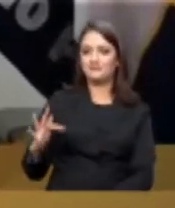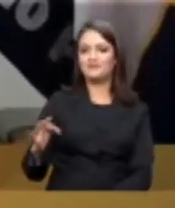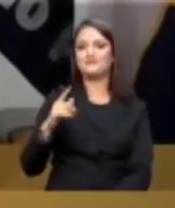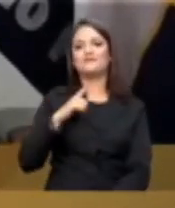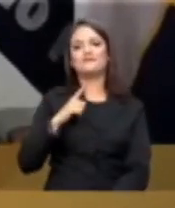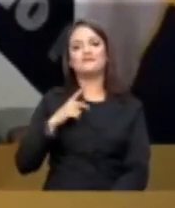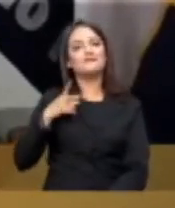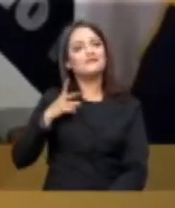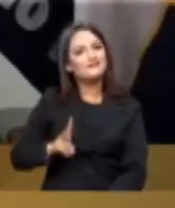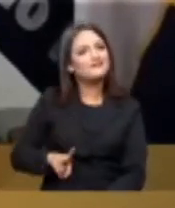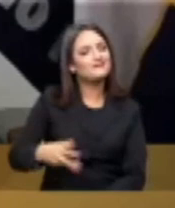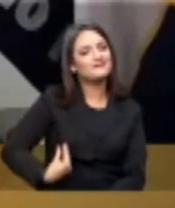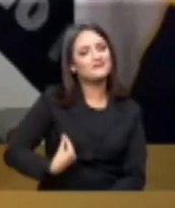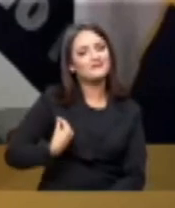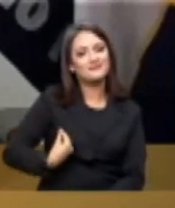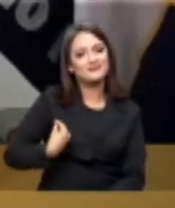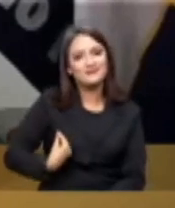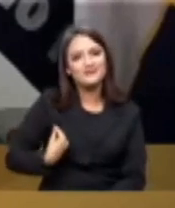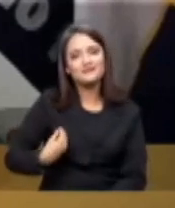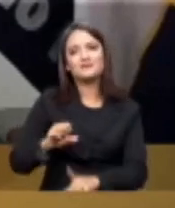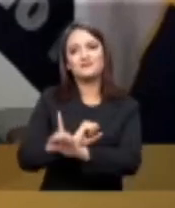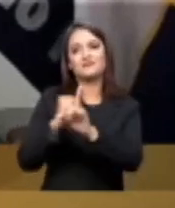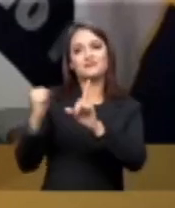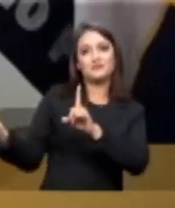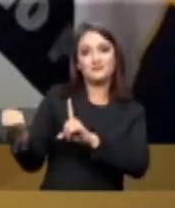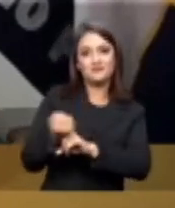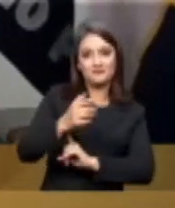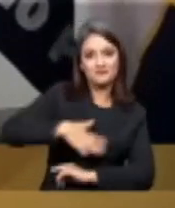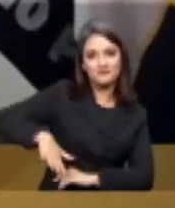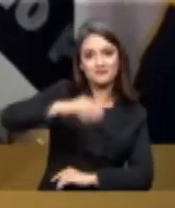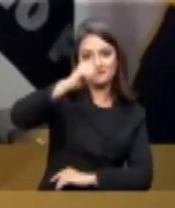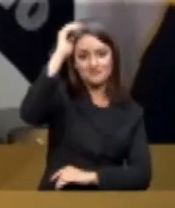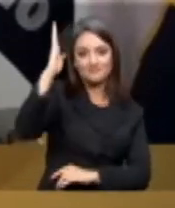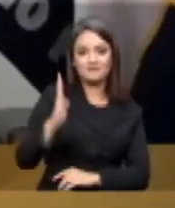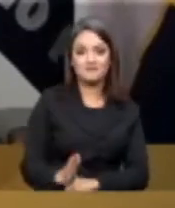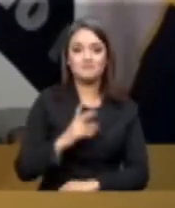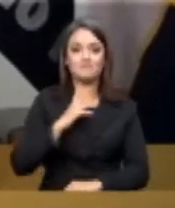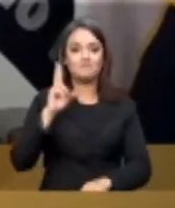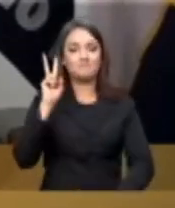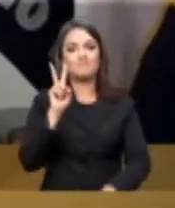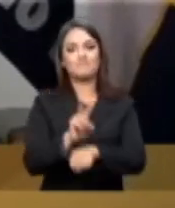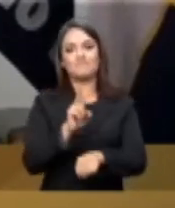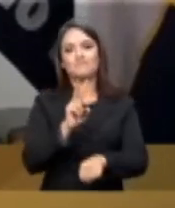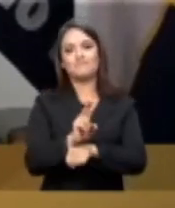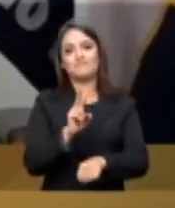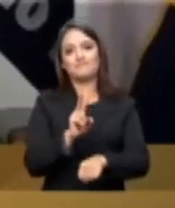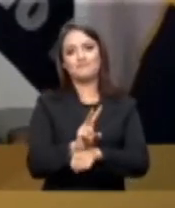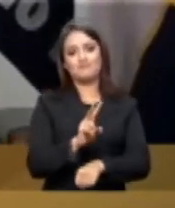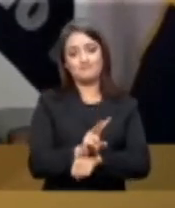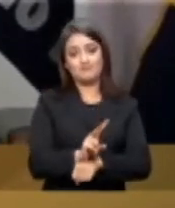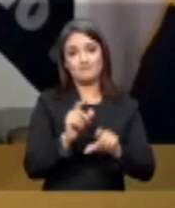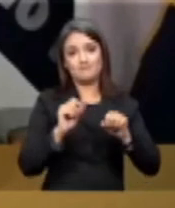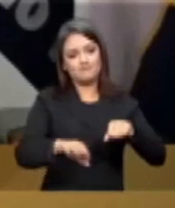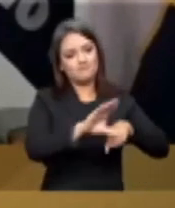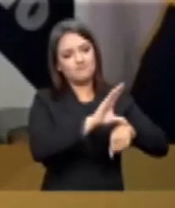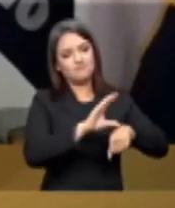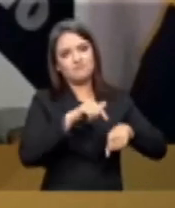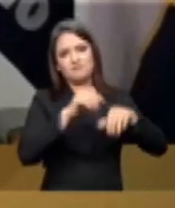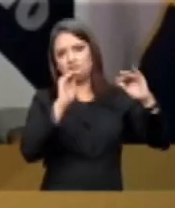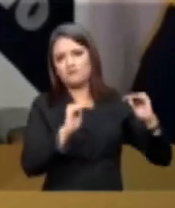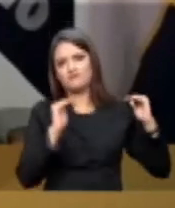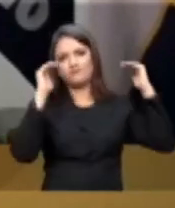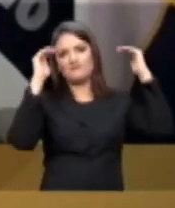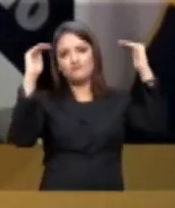presente no cotidiano da vida pública brasileira para preservar a autoridade da norma constitucional,